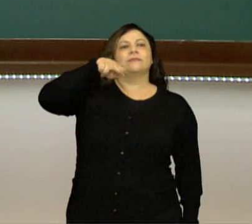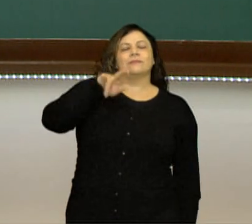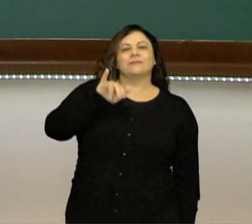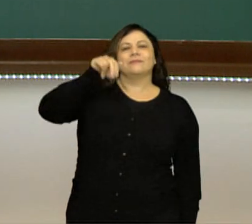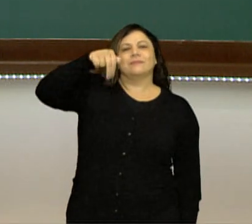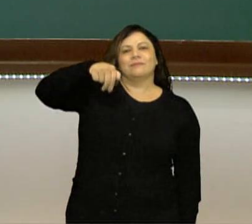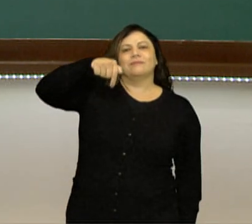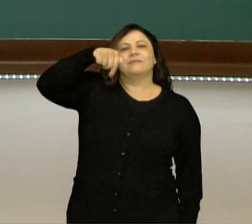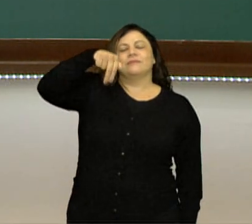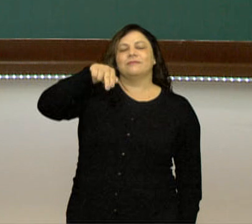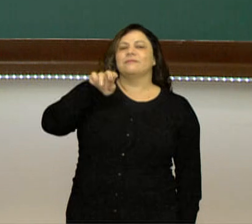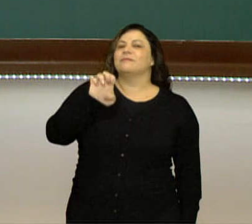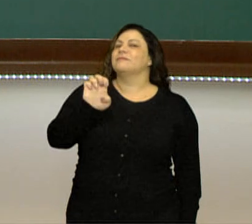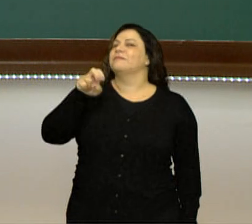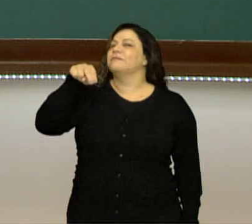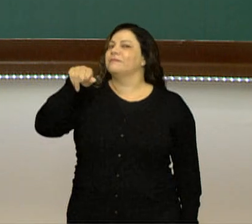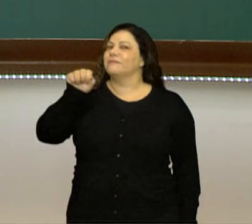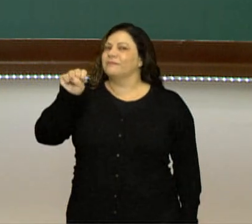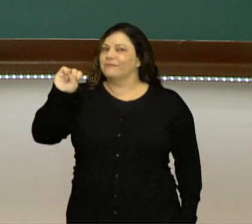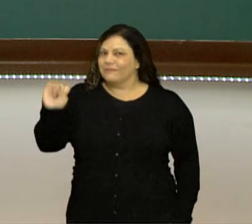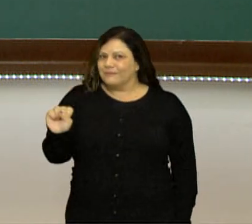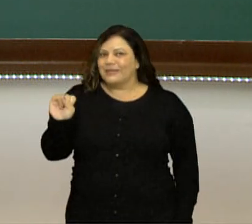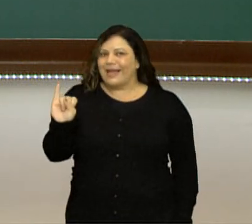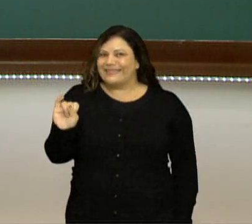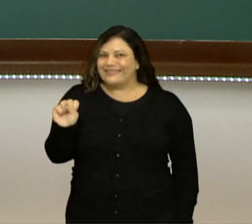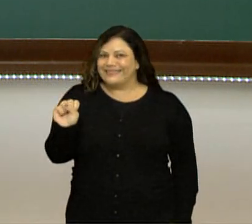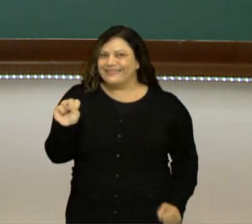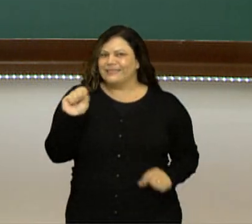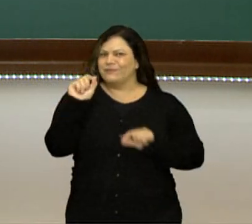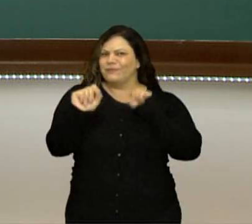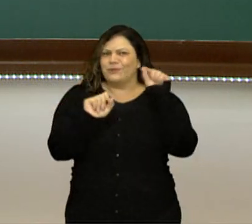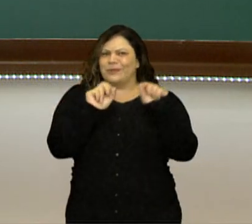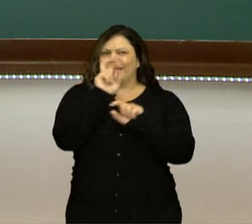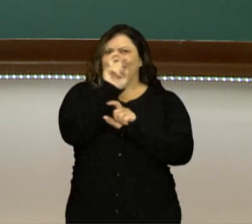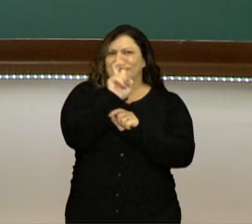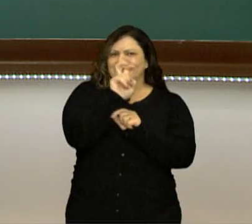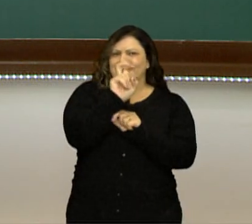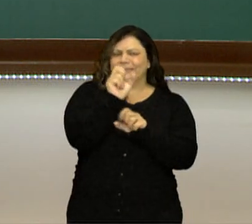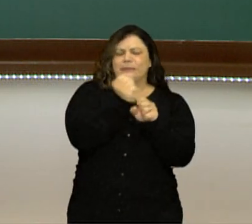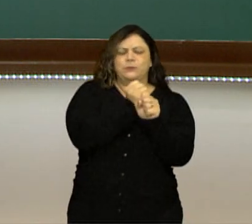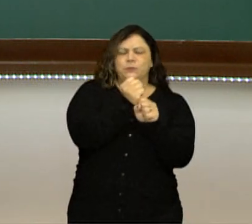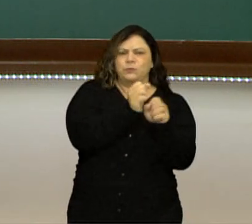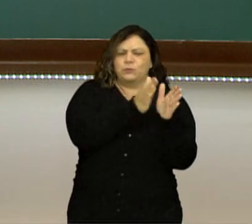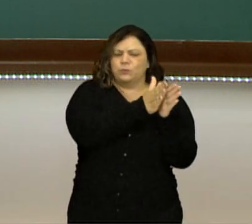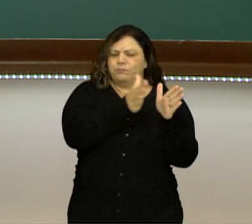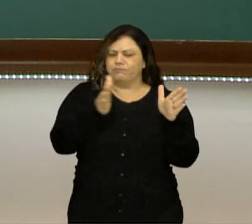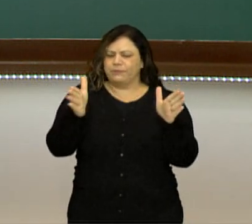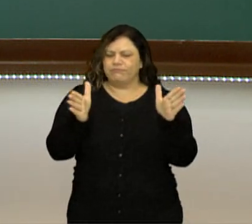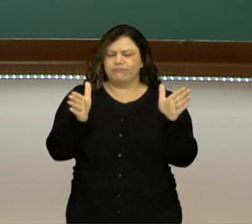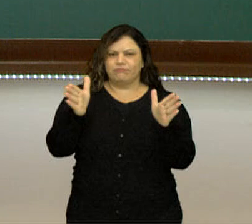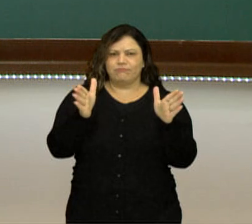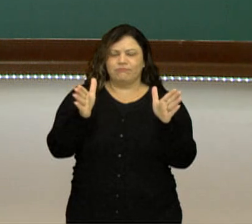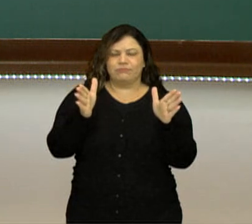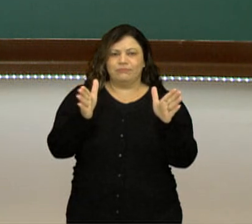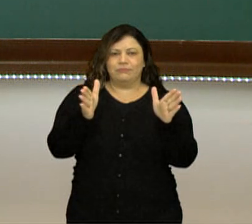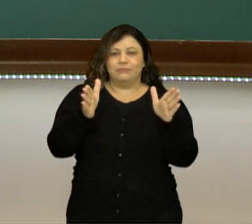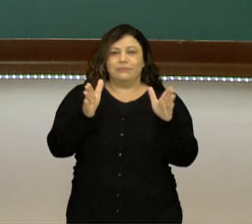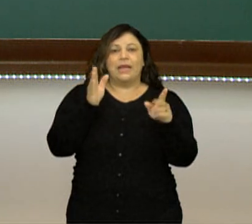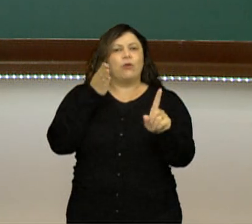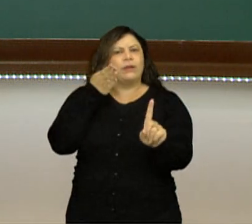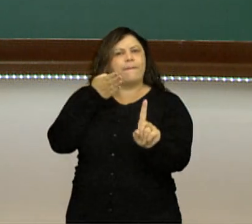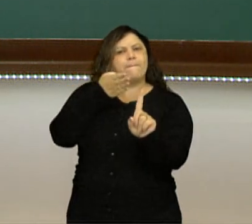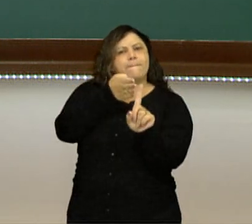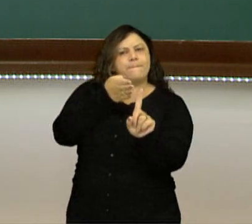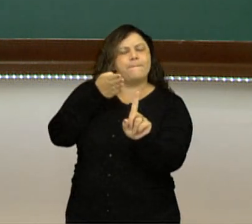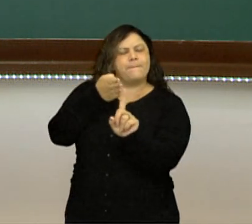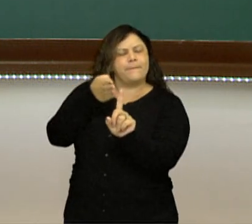Quinquenais. Essa expressão vem de 5. Então eram metas de produção estabelecidas para serem alcançadas a cada